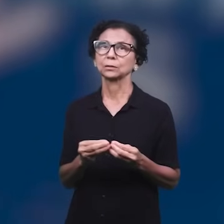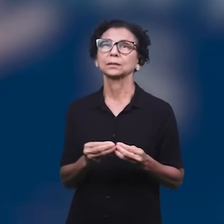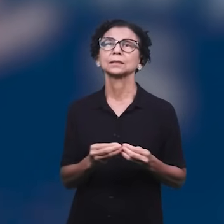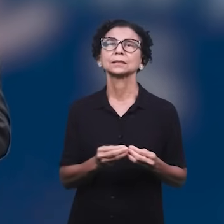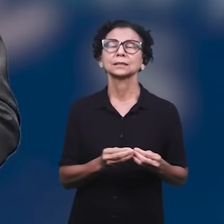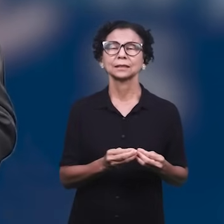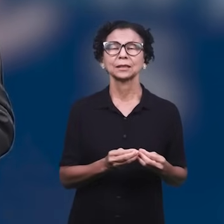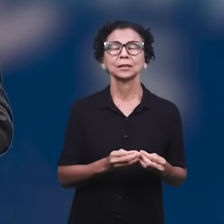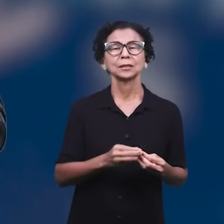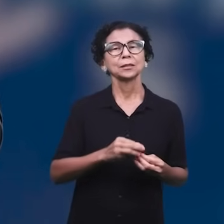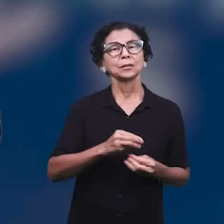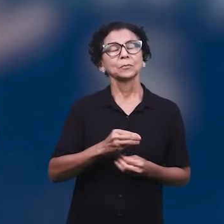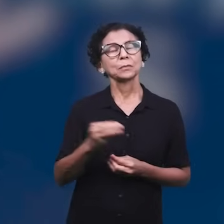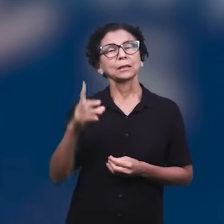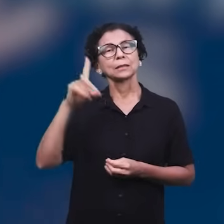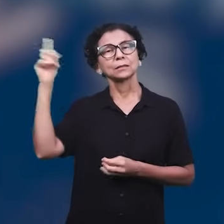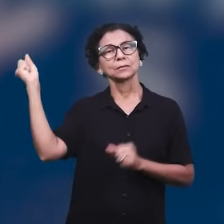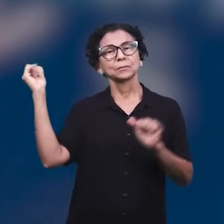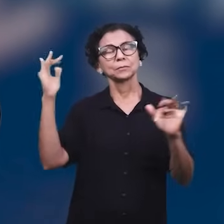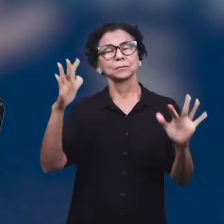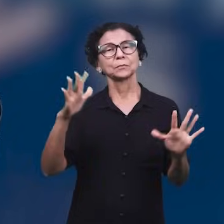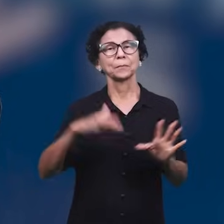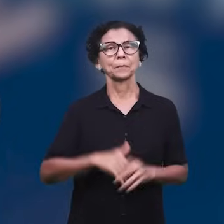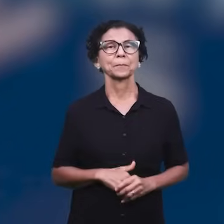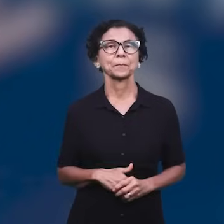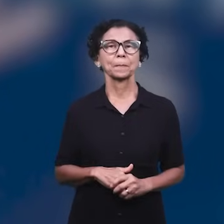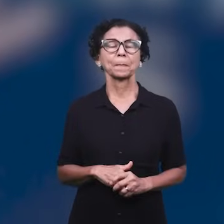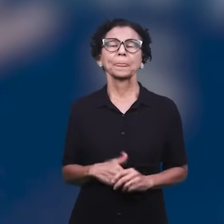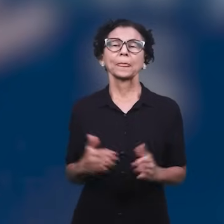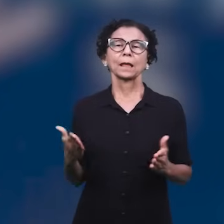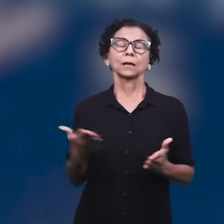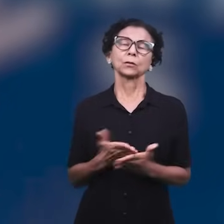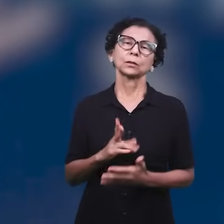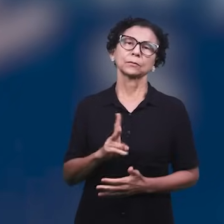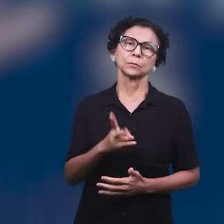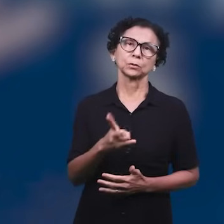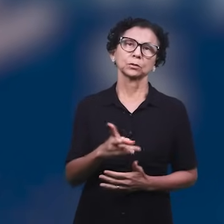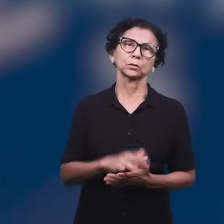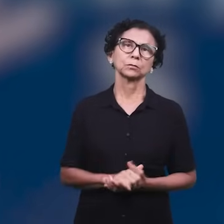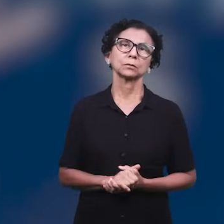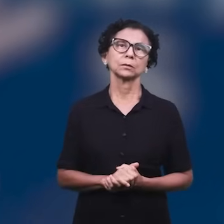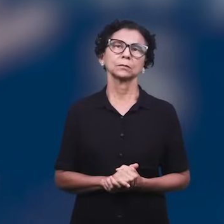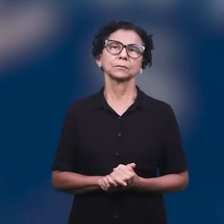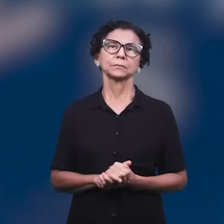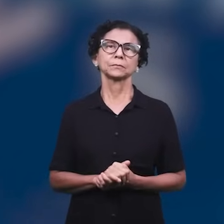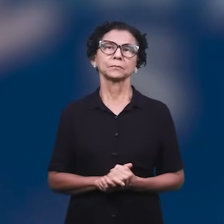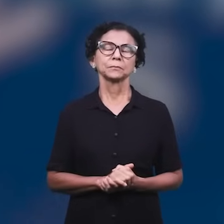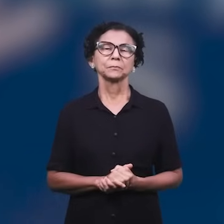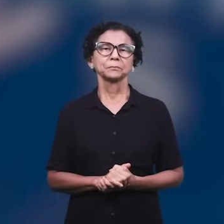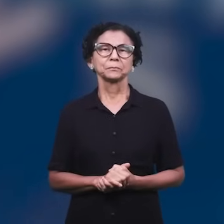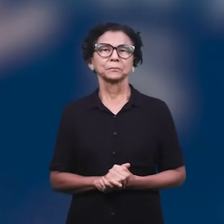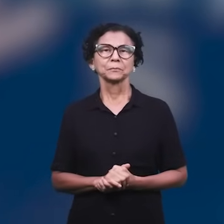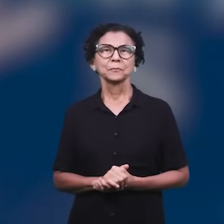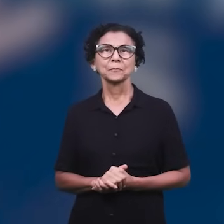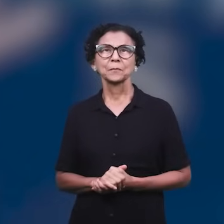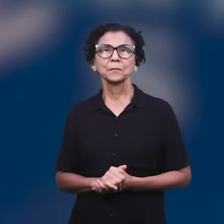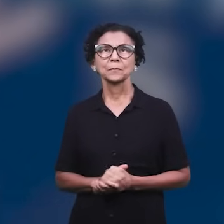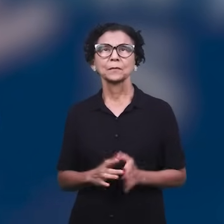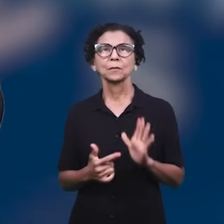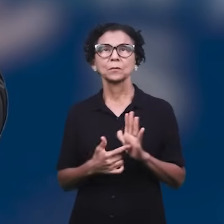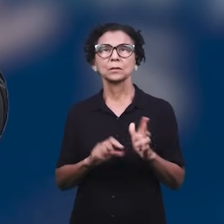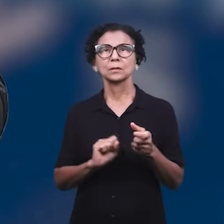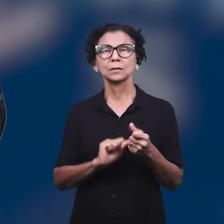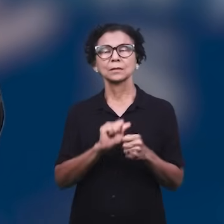Deus neste momento especial. E agora nós vamos dar prosseguimento às notícias aqui do Nordeste, mostrando como foi o